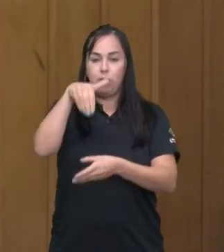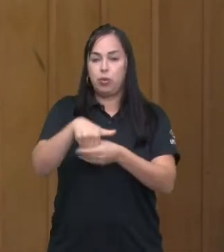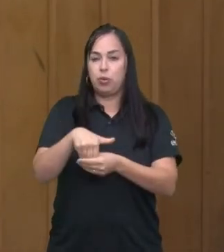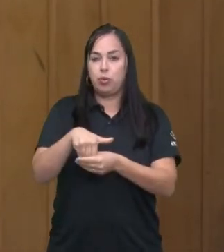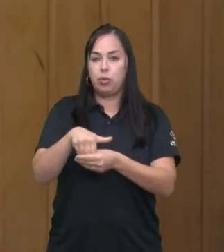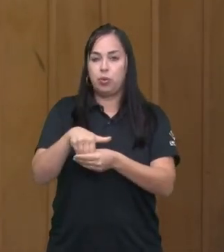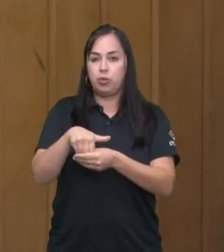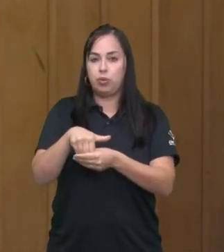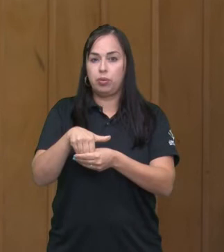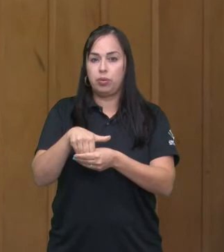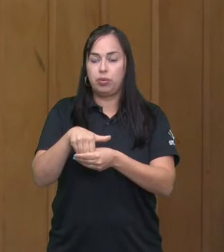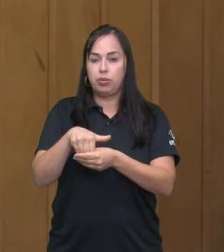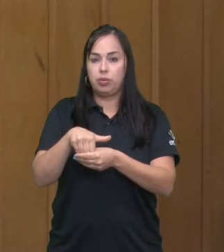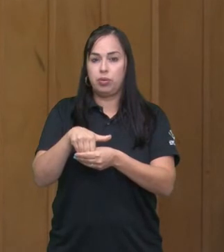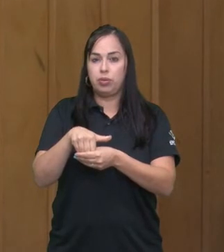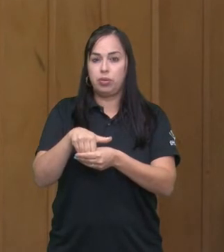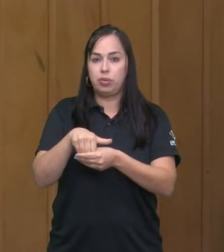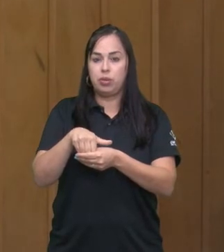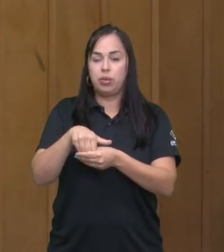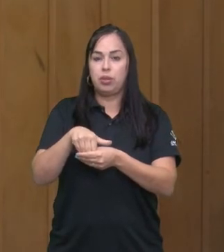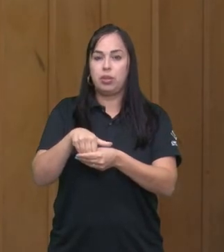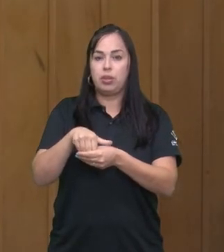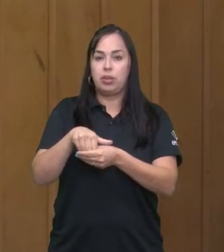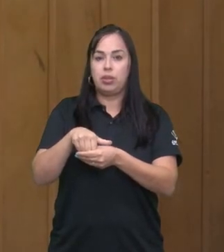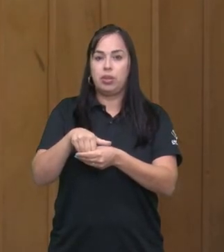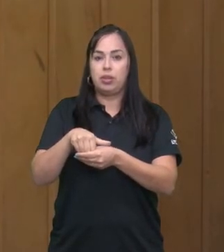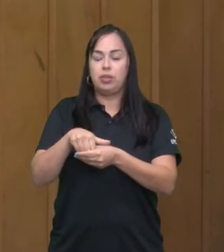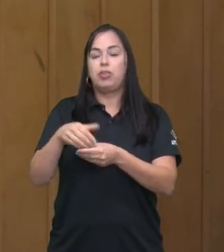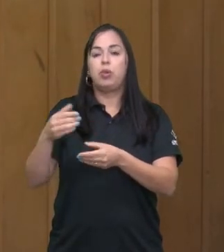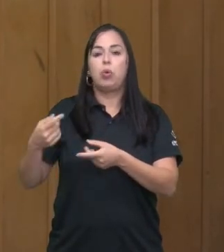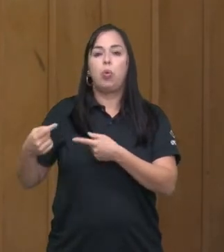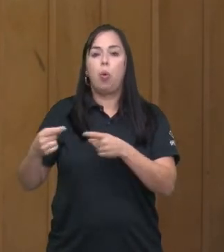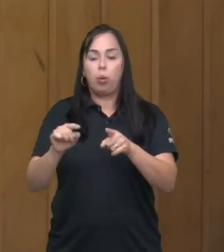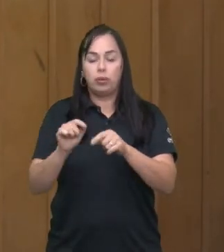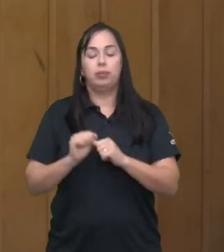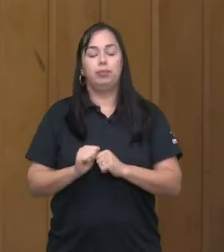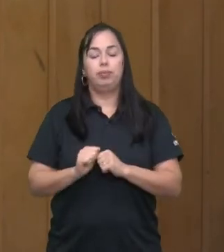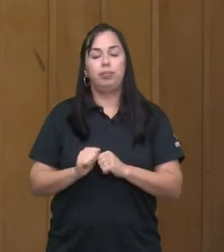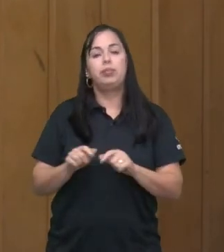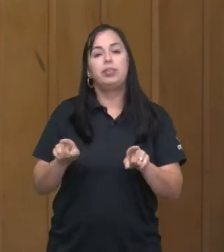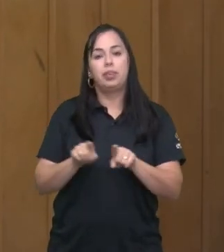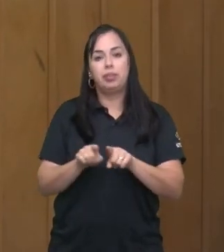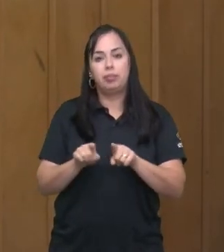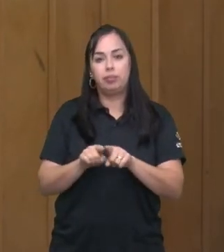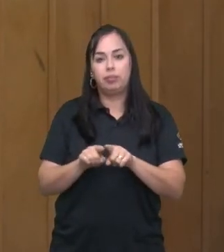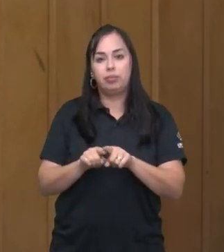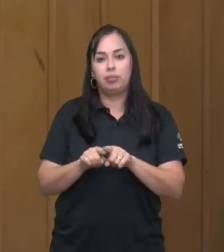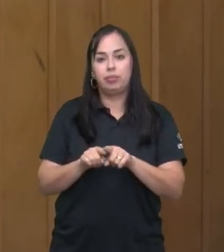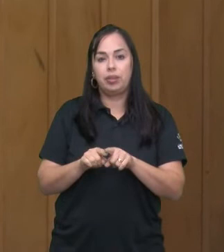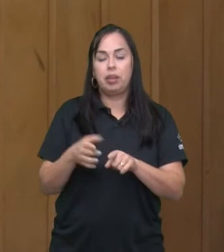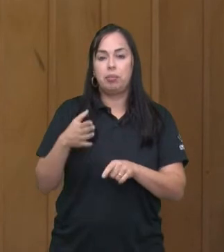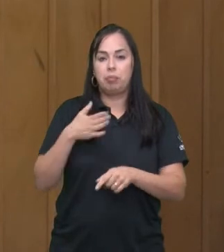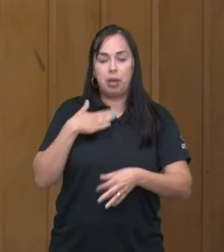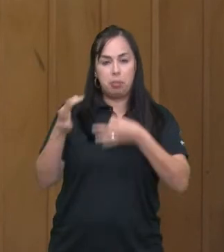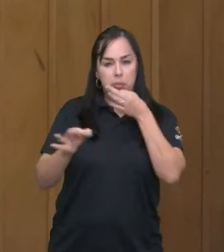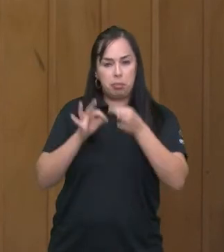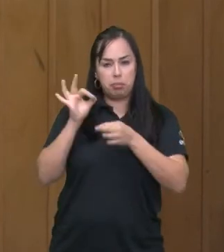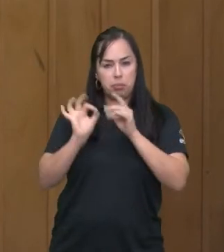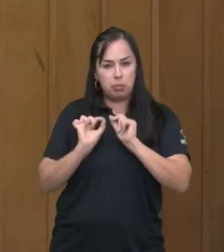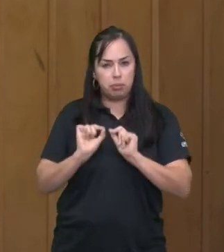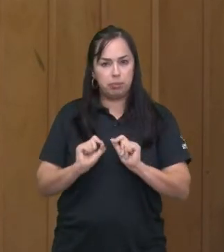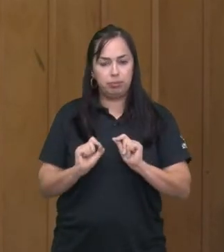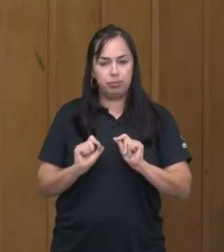a totalidade do STF com relação à decisão deles. Inclusive, o questionamento que eu faço é o